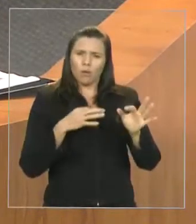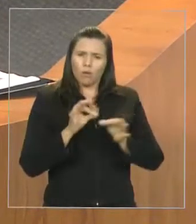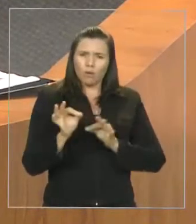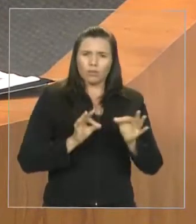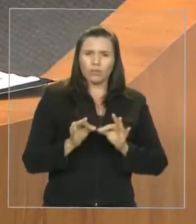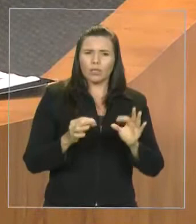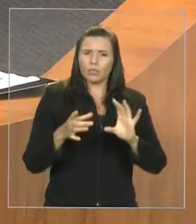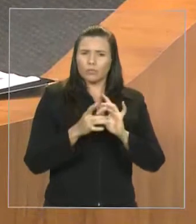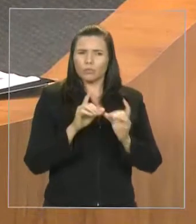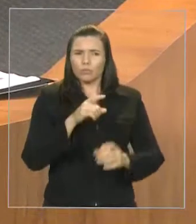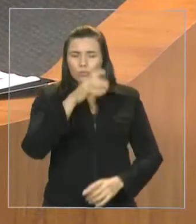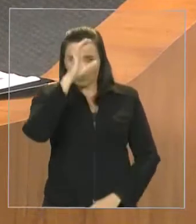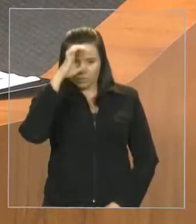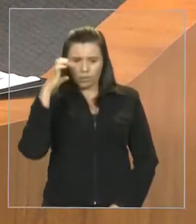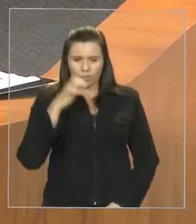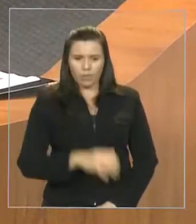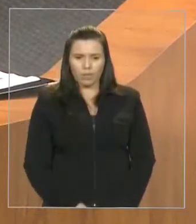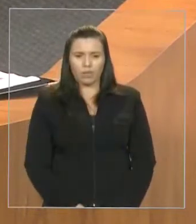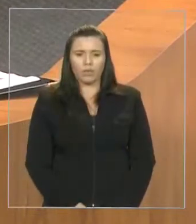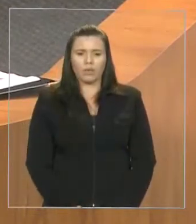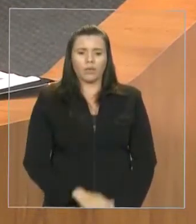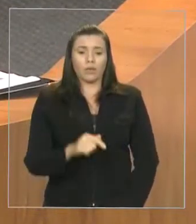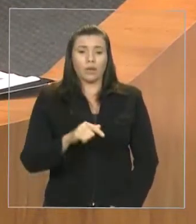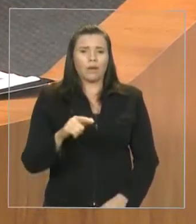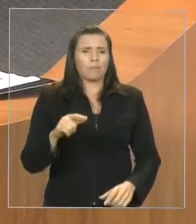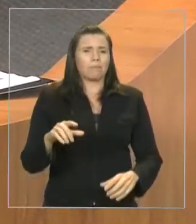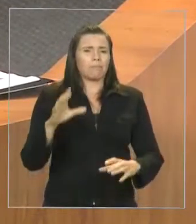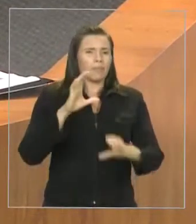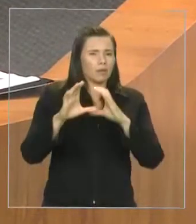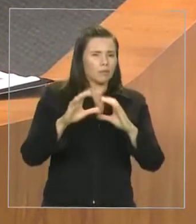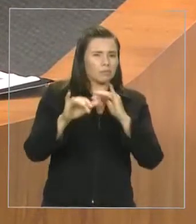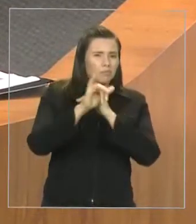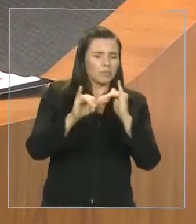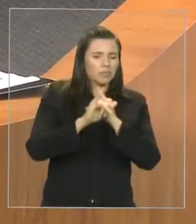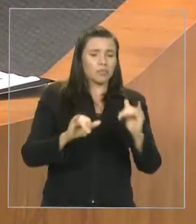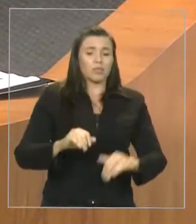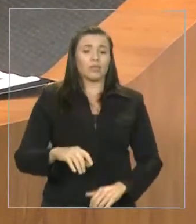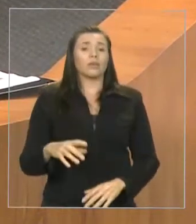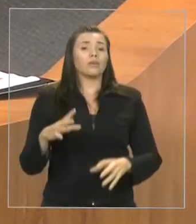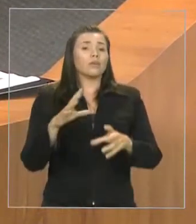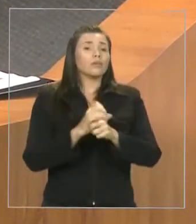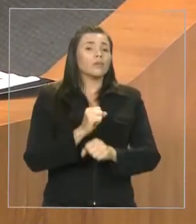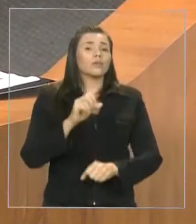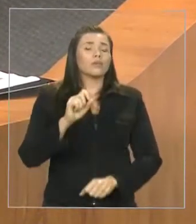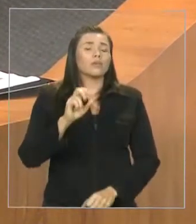teor da propaganda dizia 574 escolas reformadas